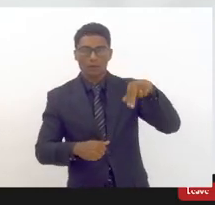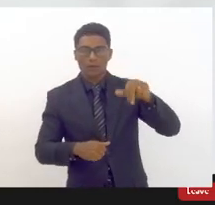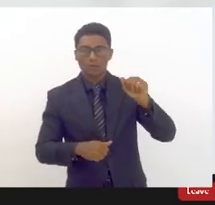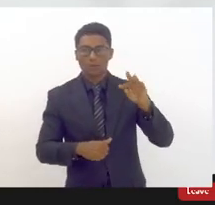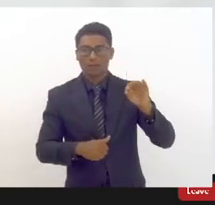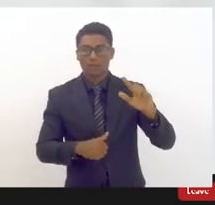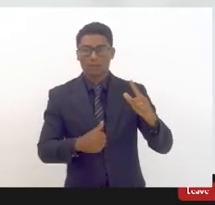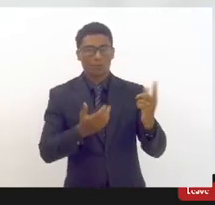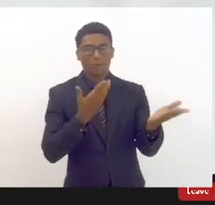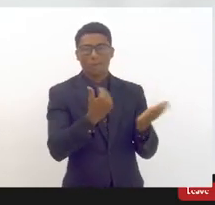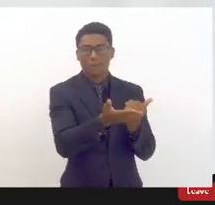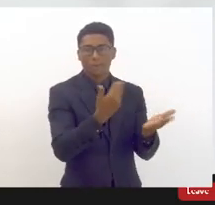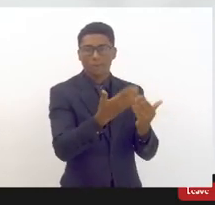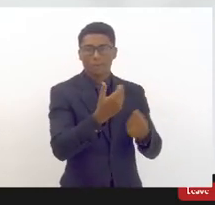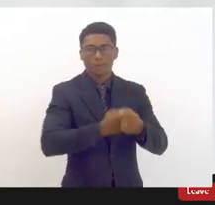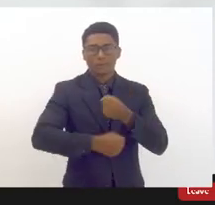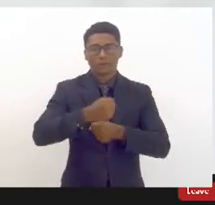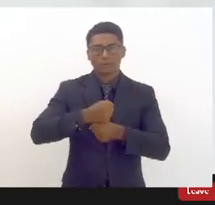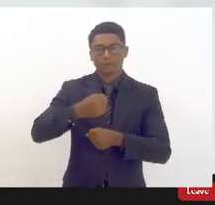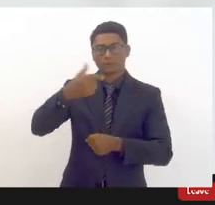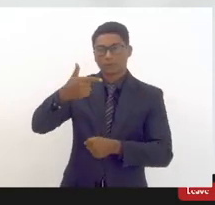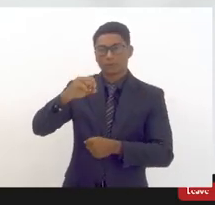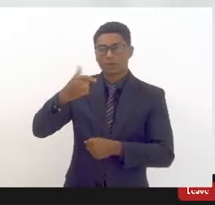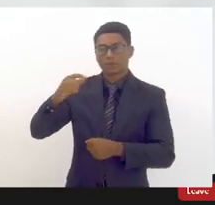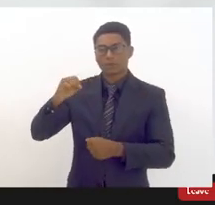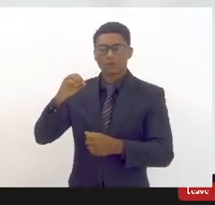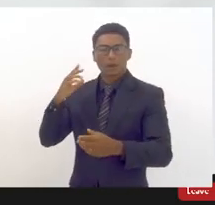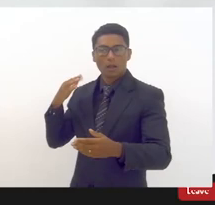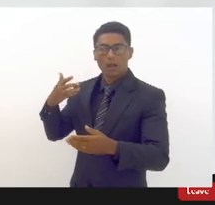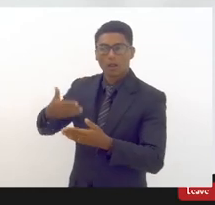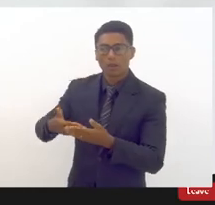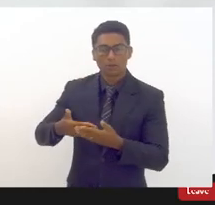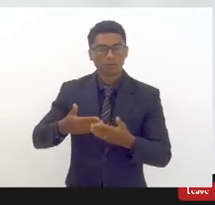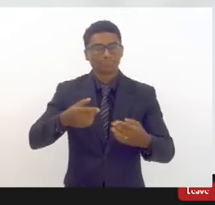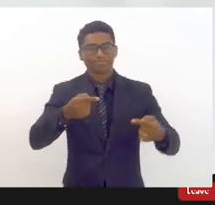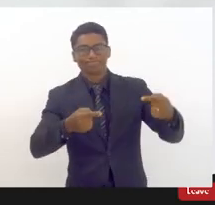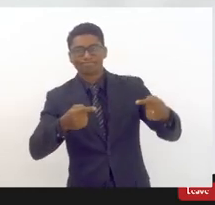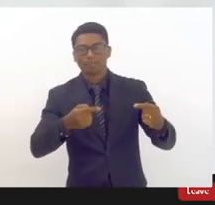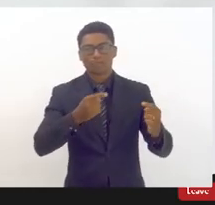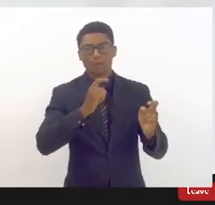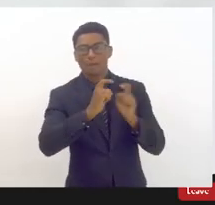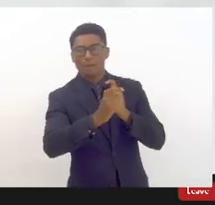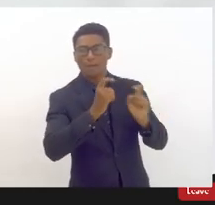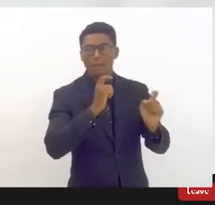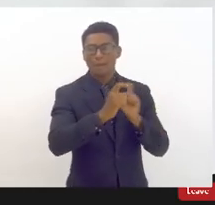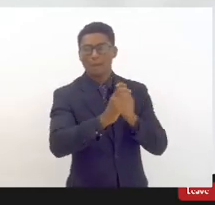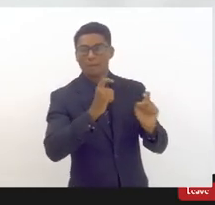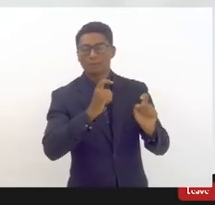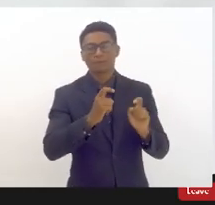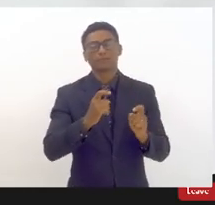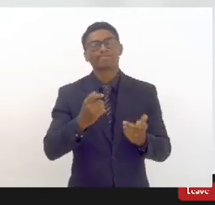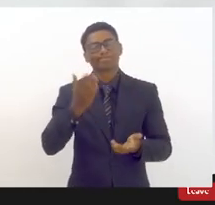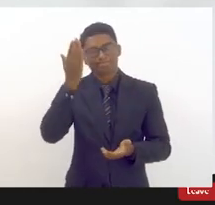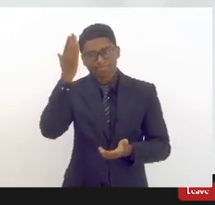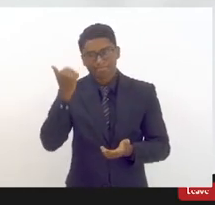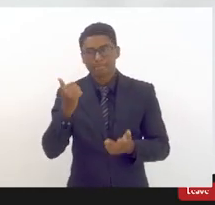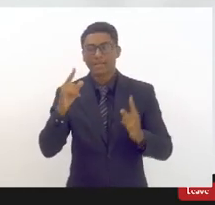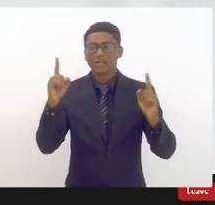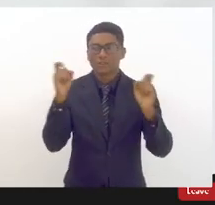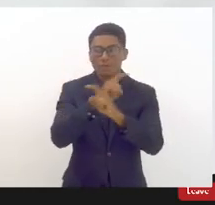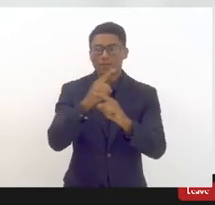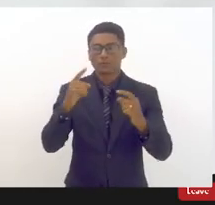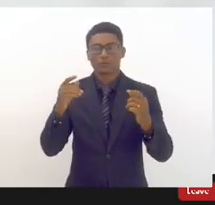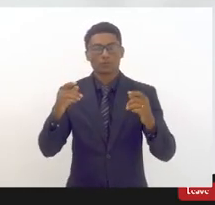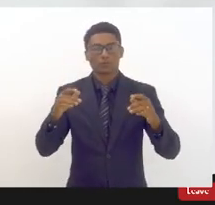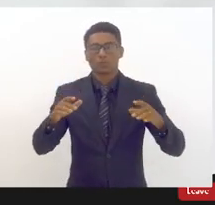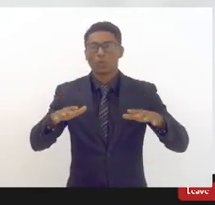Telecomunicações, desde 2020. É uma discussão que, já tendo em vista, obviamente, a sua complexidade da implementação, e a